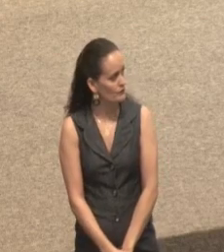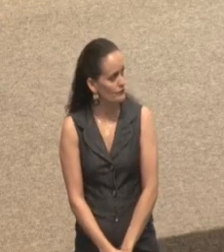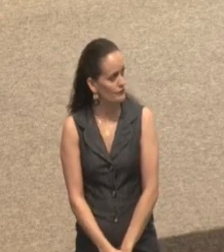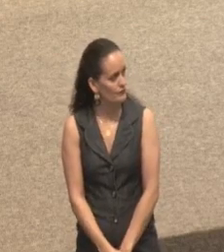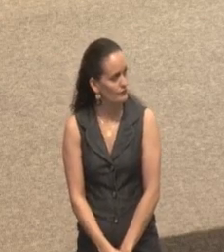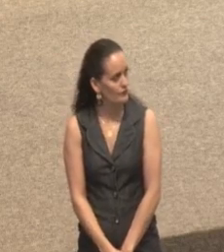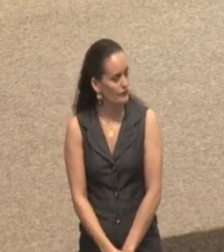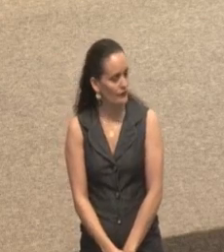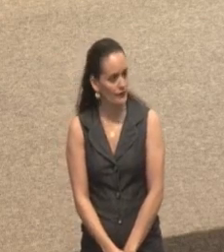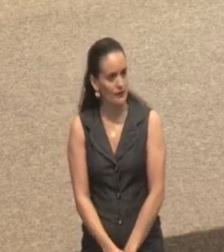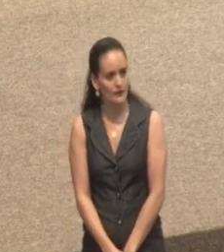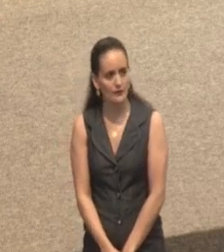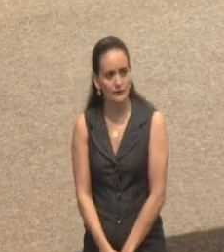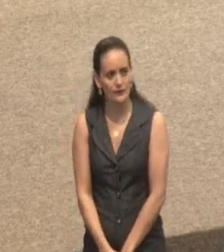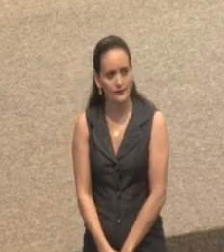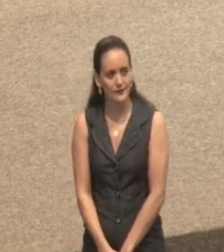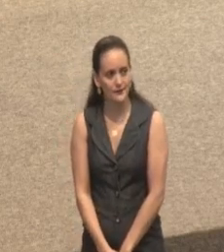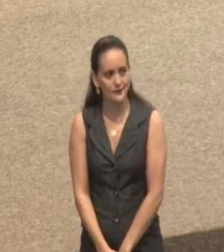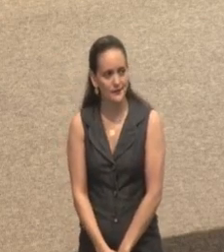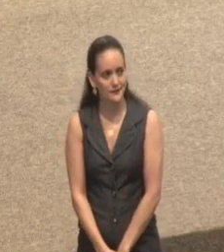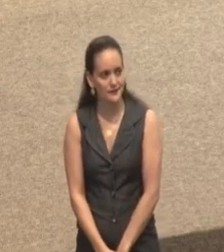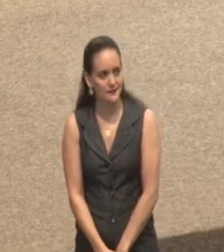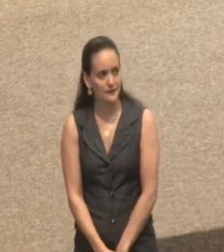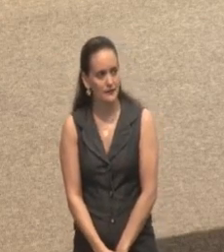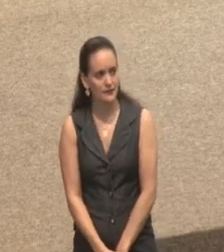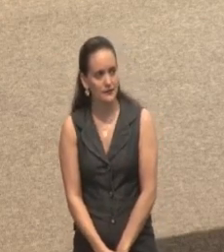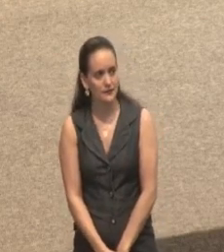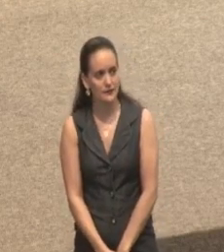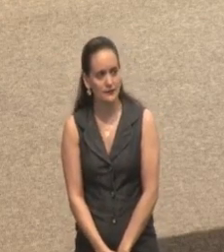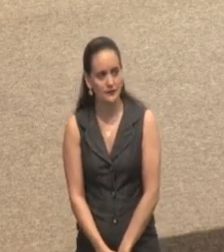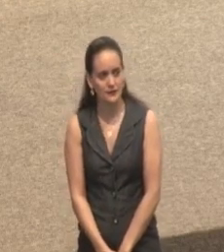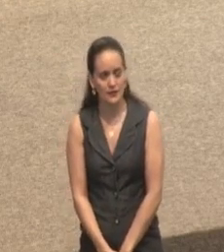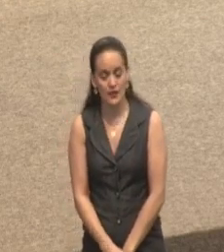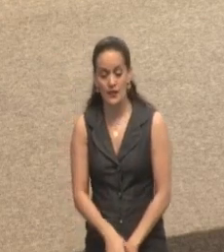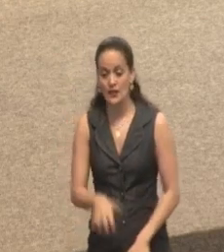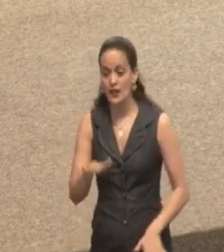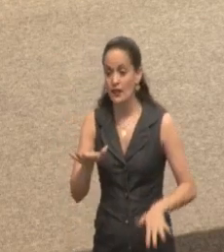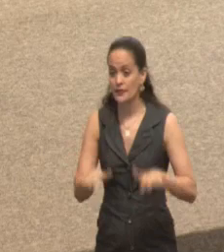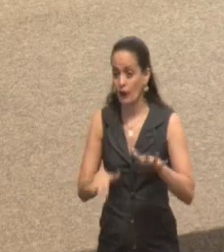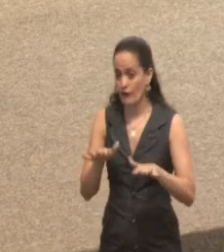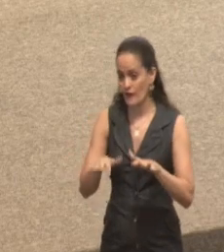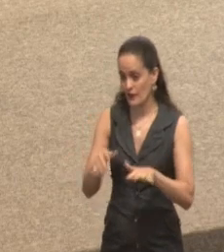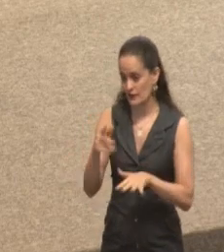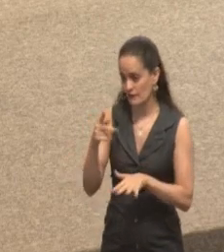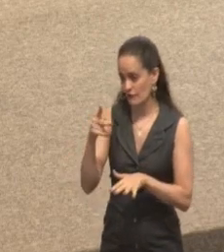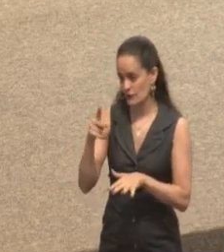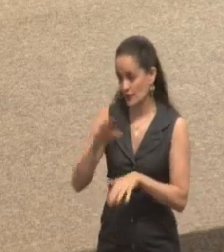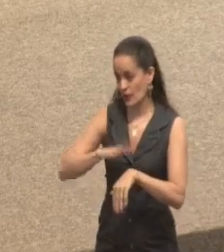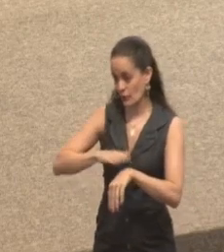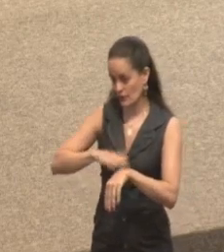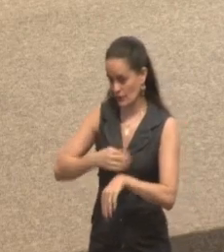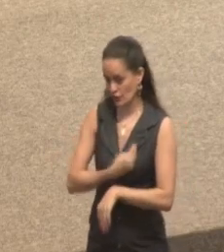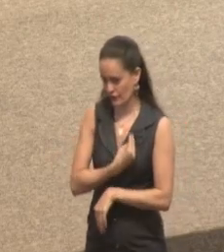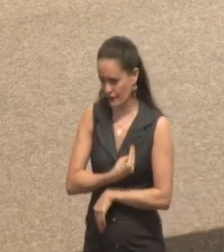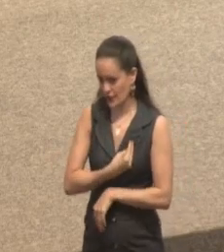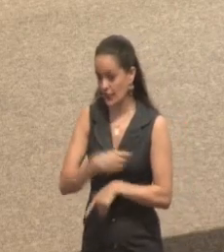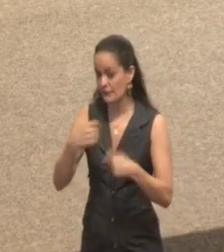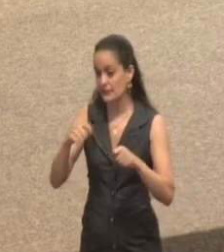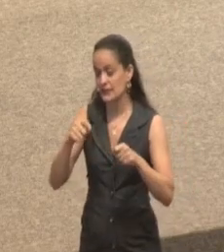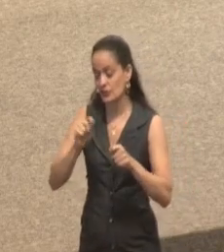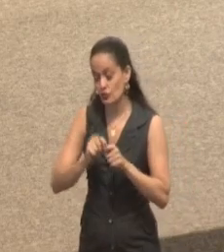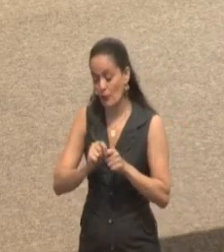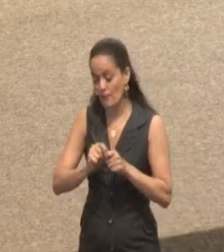Talvez você esteja vivendo um momento na sua vida que precise de um milagre.